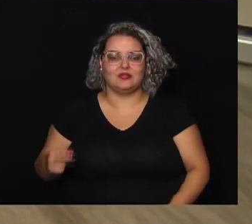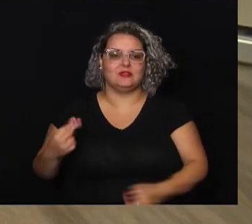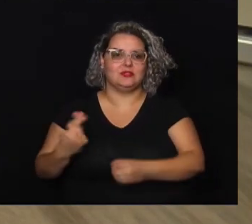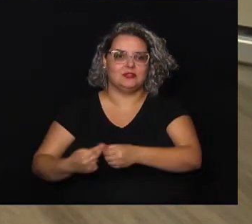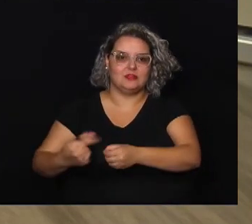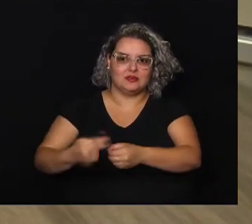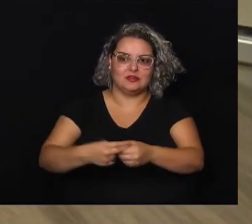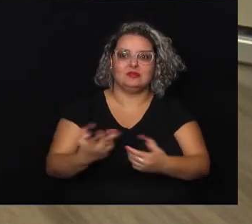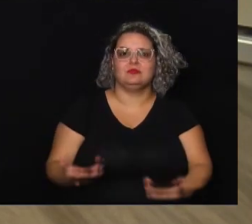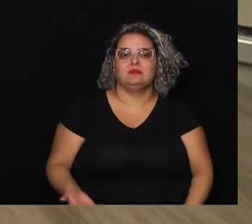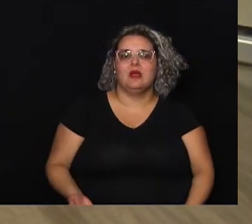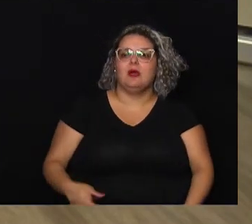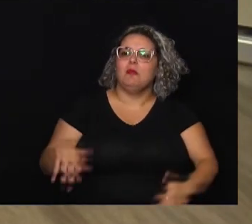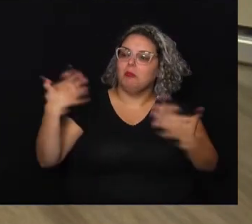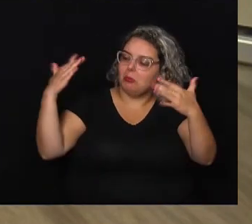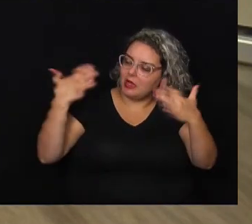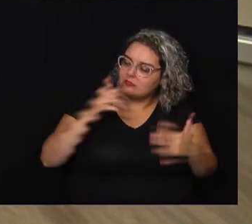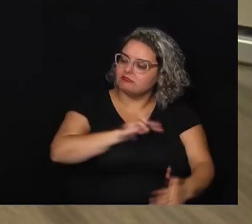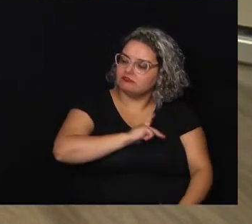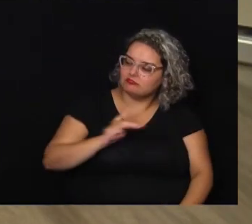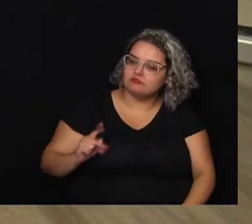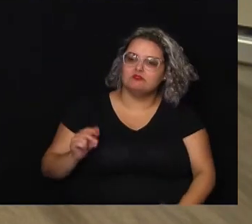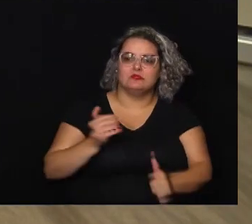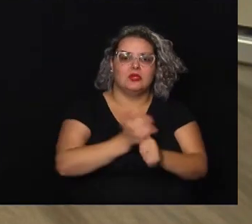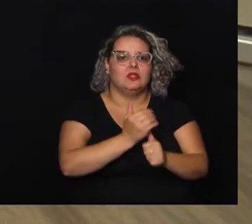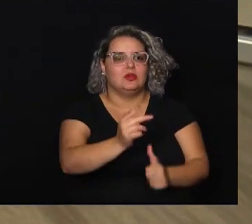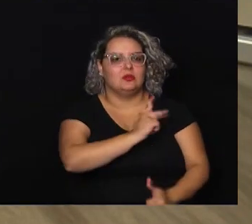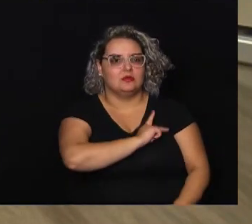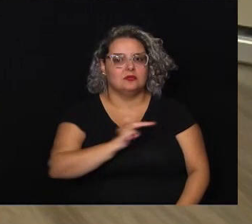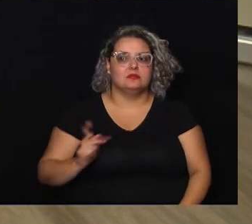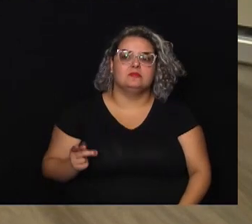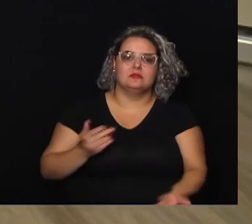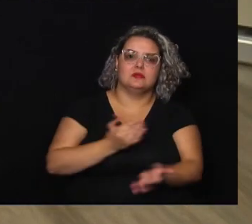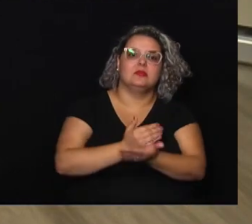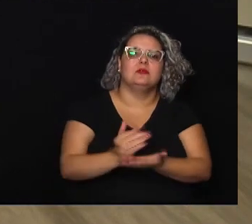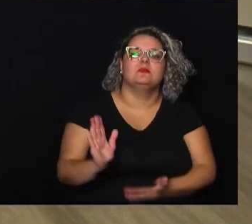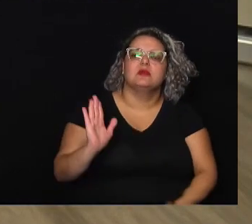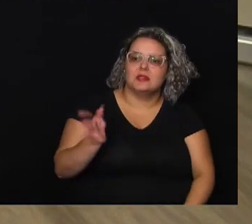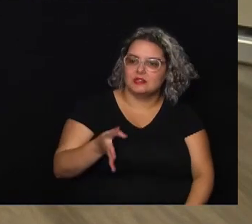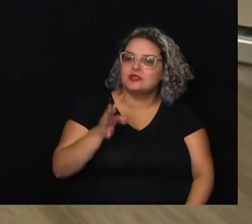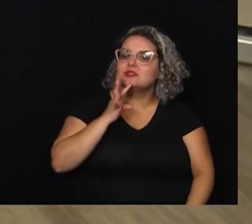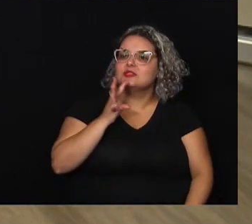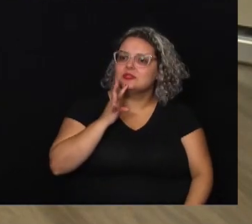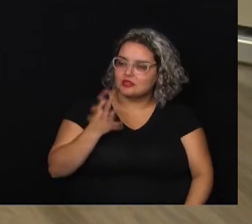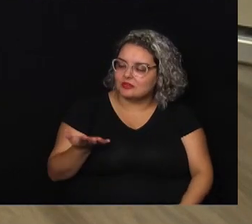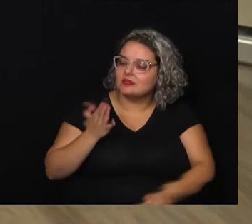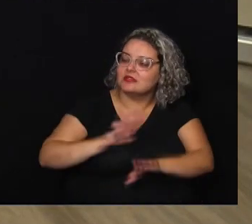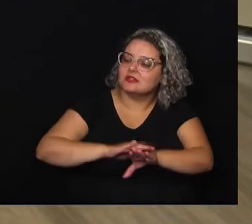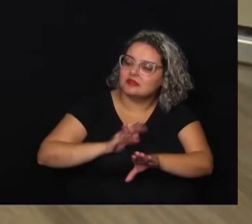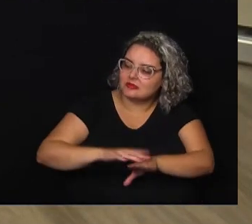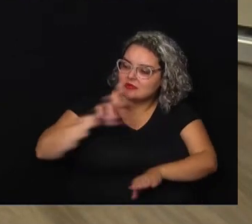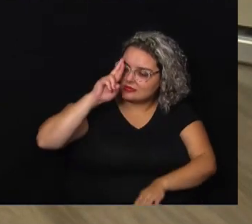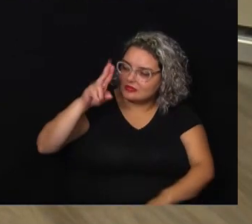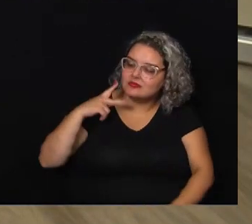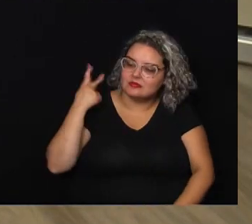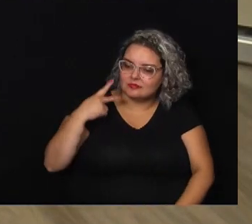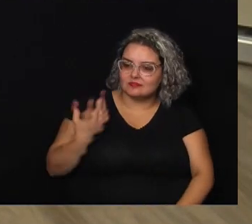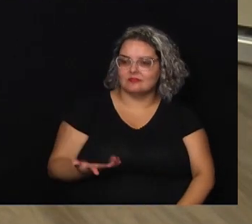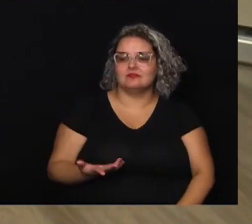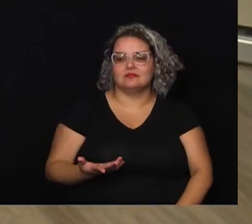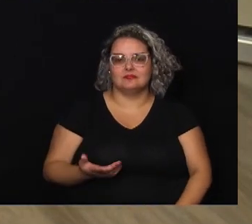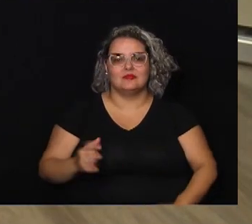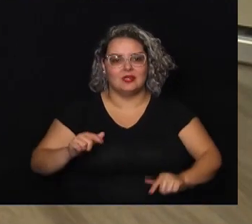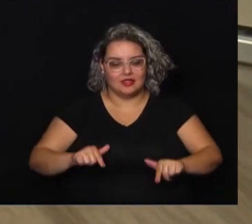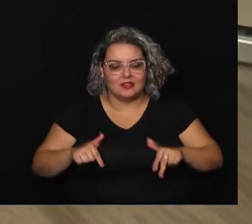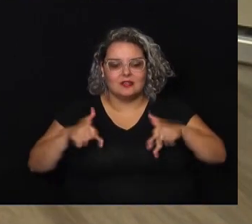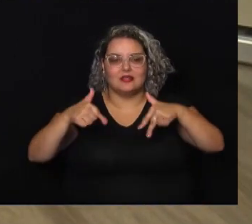diz: parabéns, presidente, o seu mandato como presidente está começando, mas já conhecemos as ações como vereador e ativista